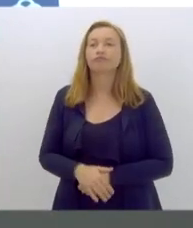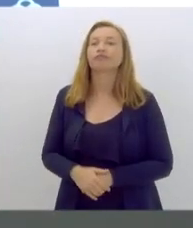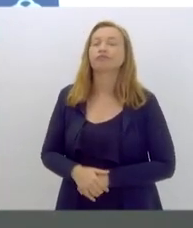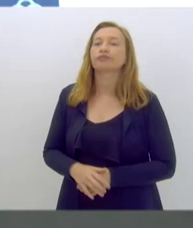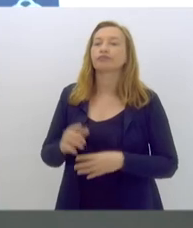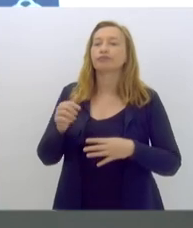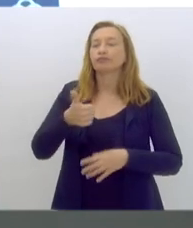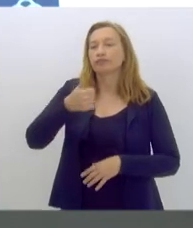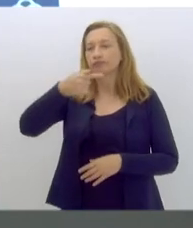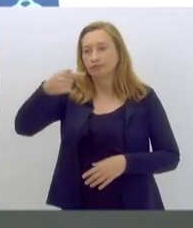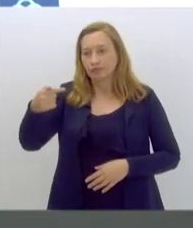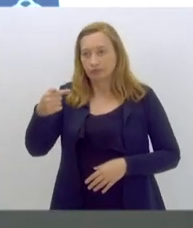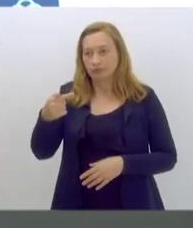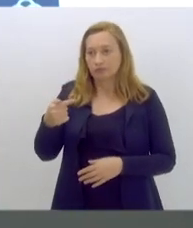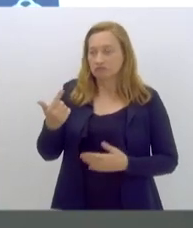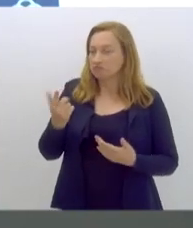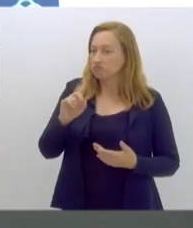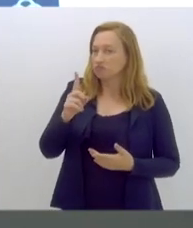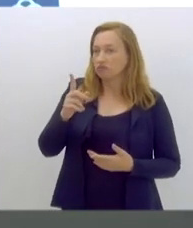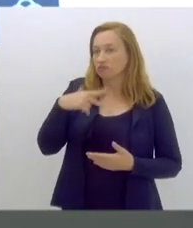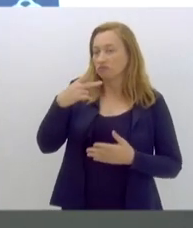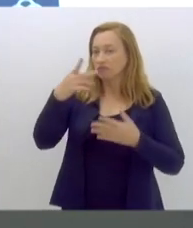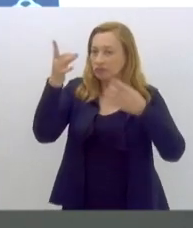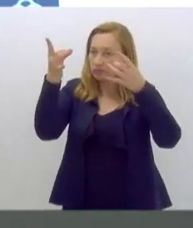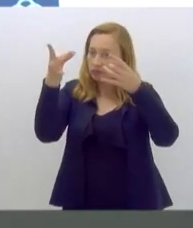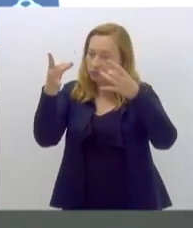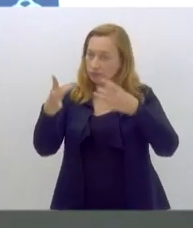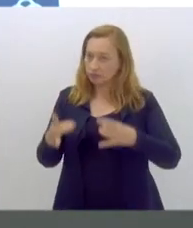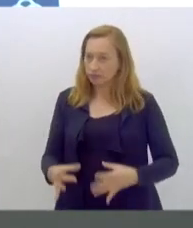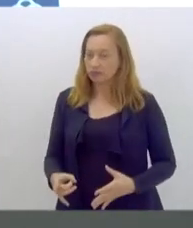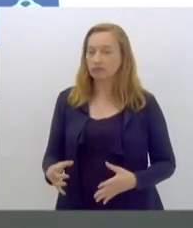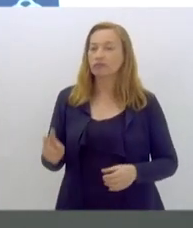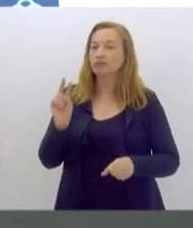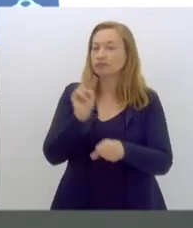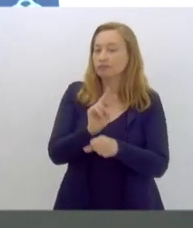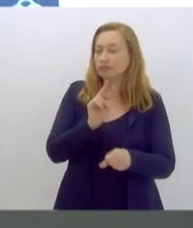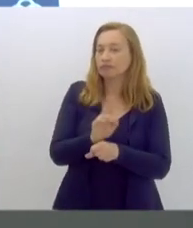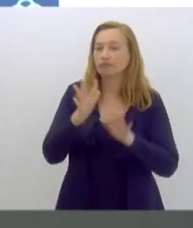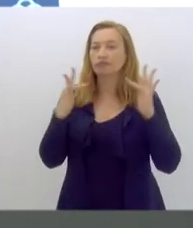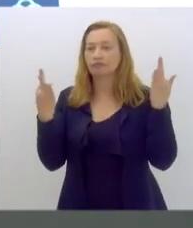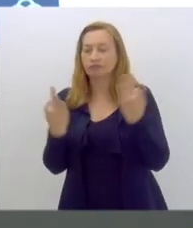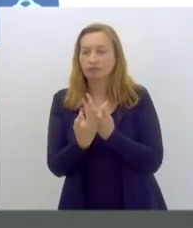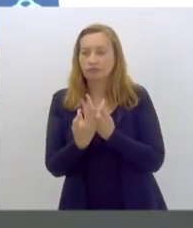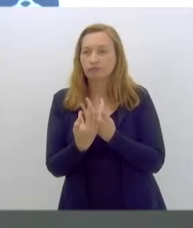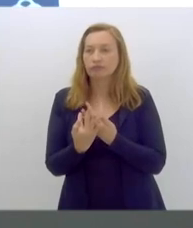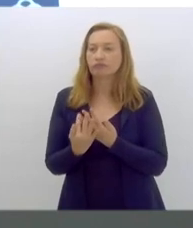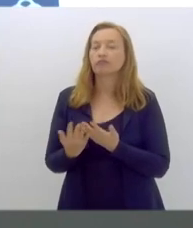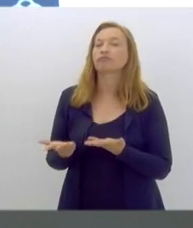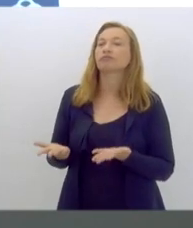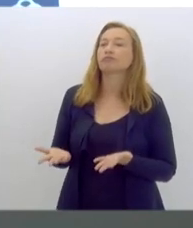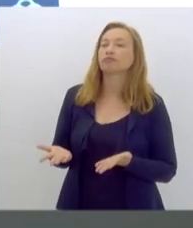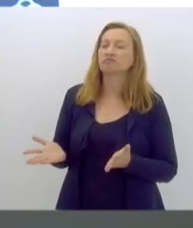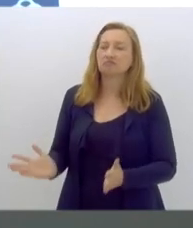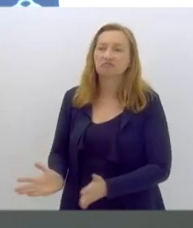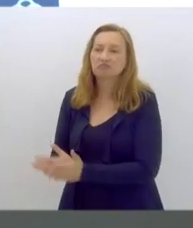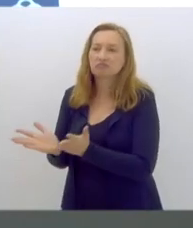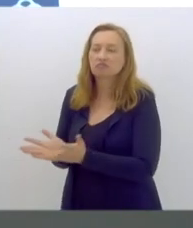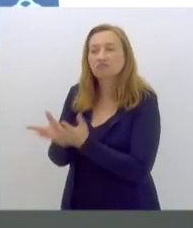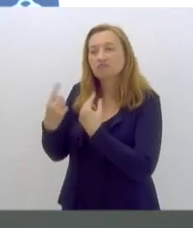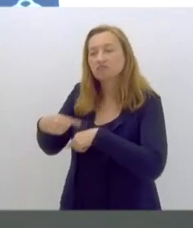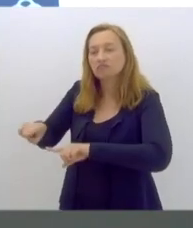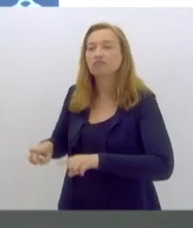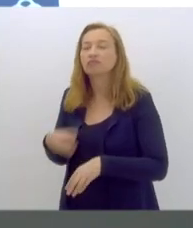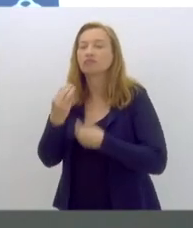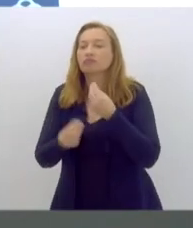tem colocar cada um né que vai desde a proteção à família erradicação da pobreza e